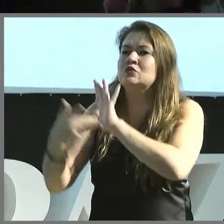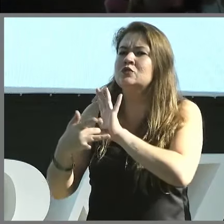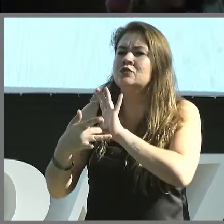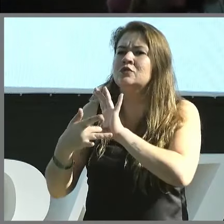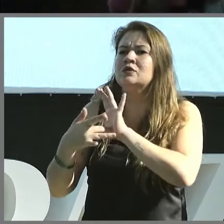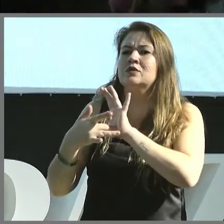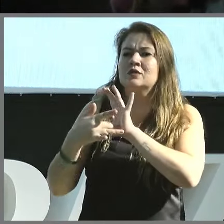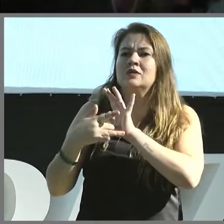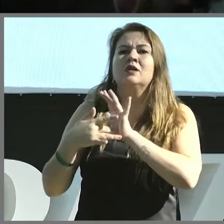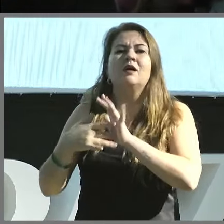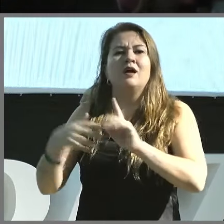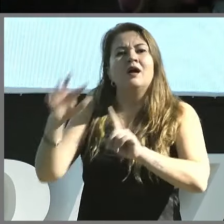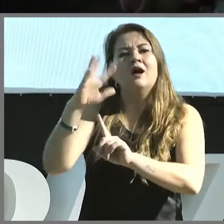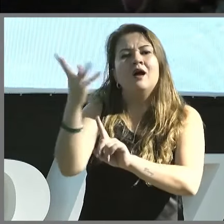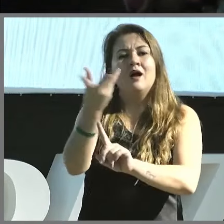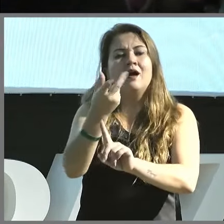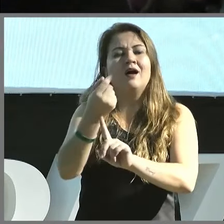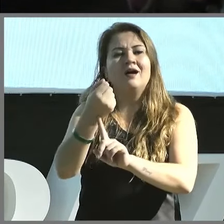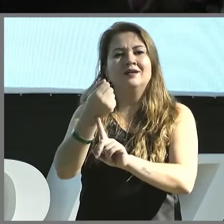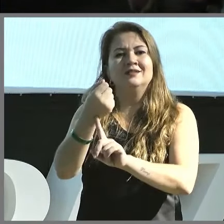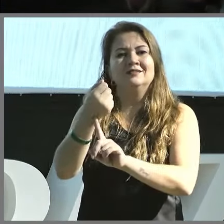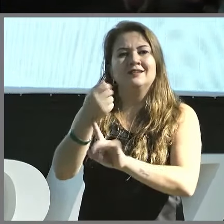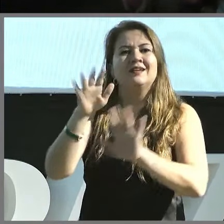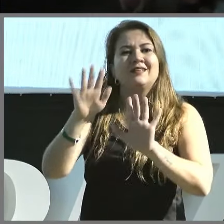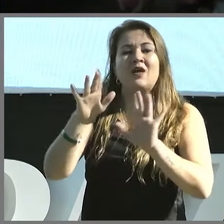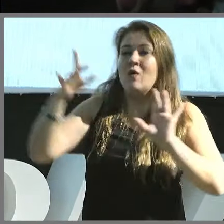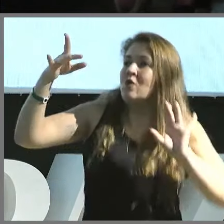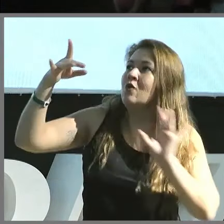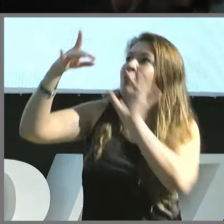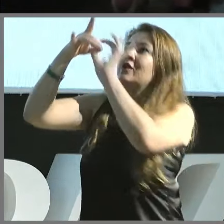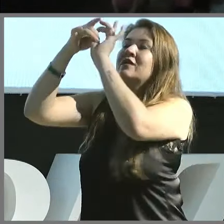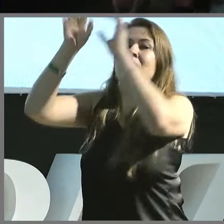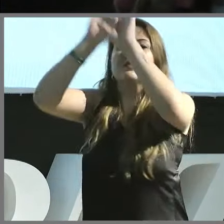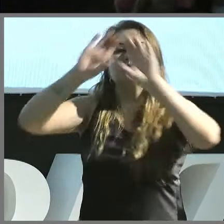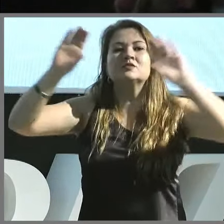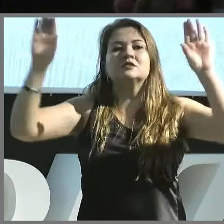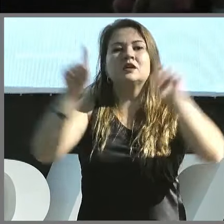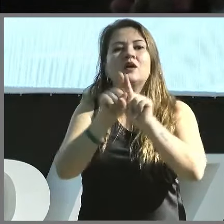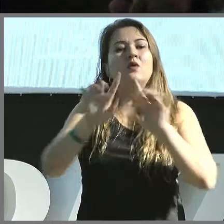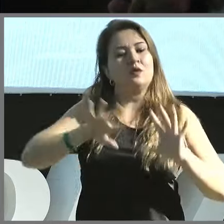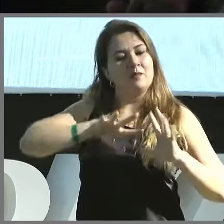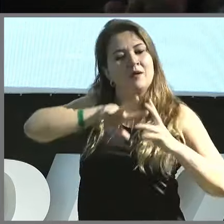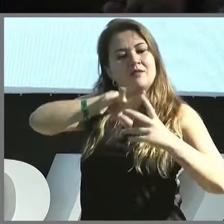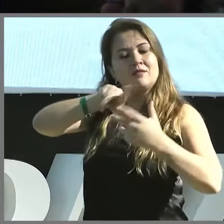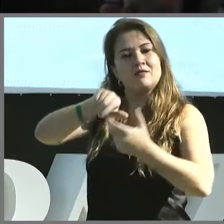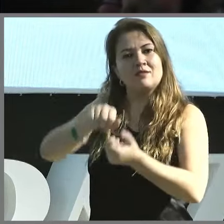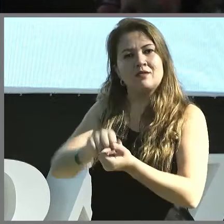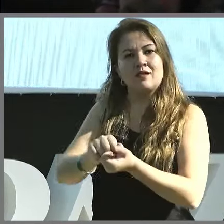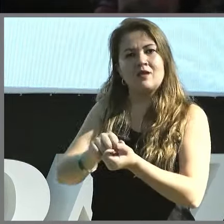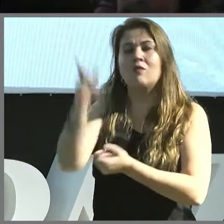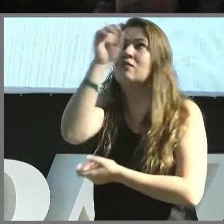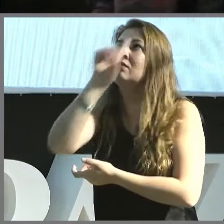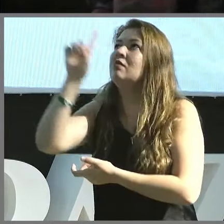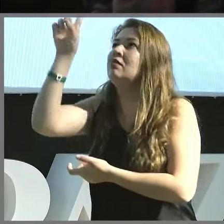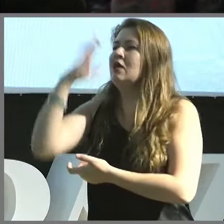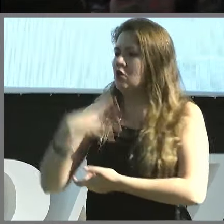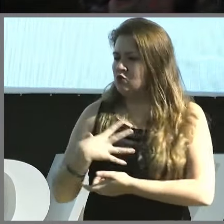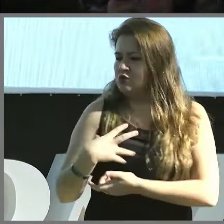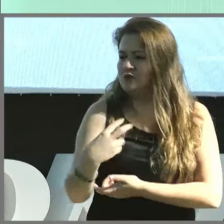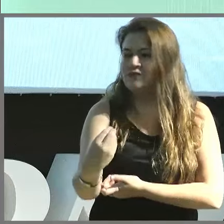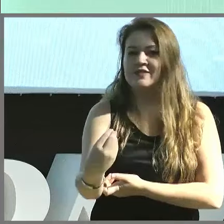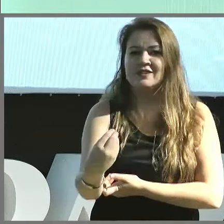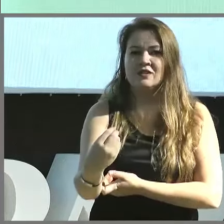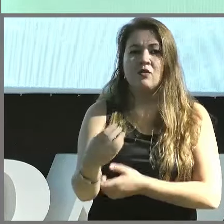um hífen para nos conectar céu e terra, criatura criador, filho pai maternal.